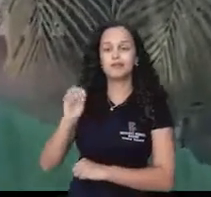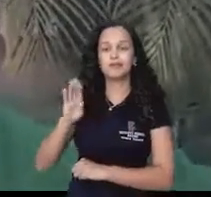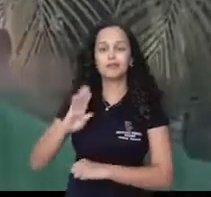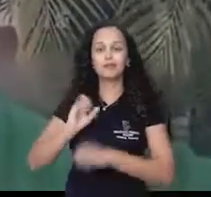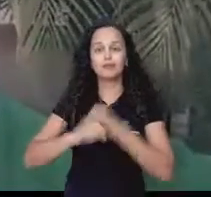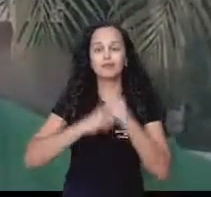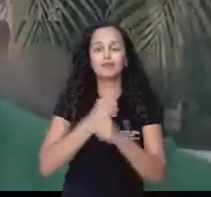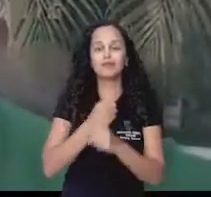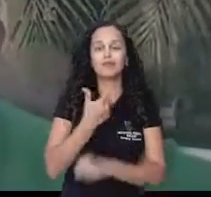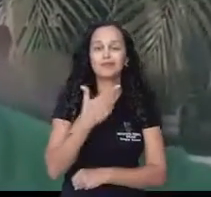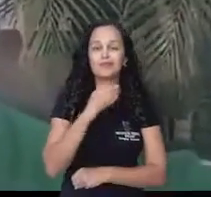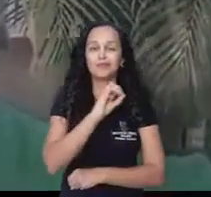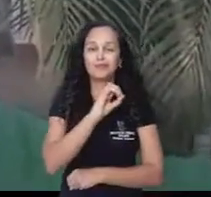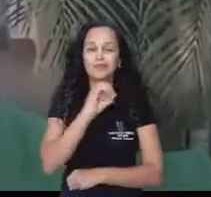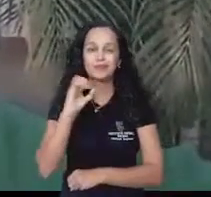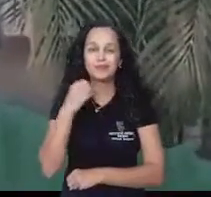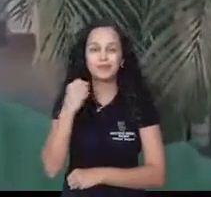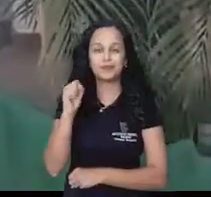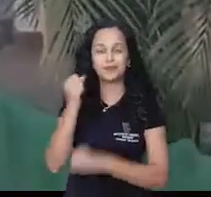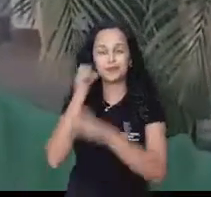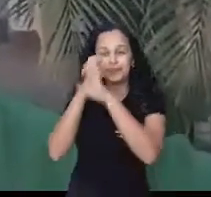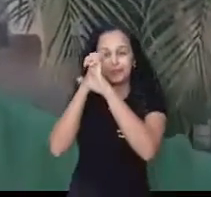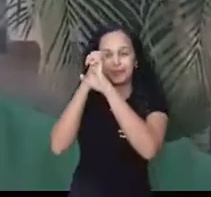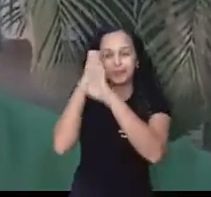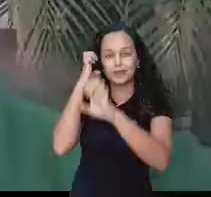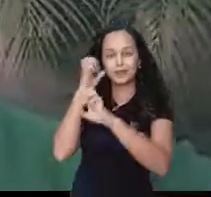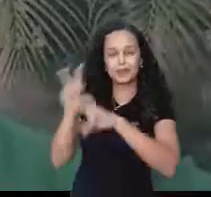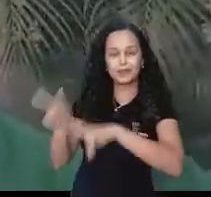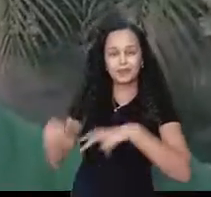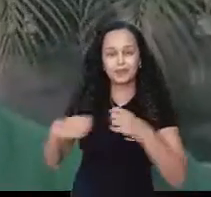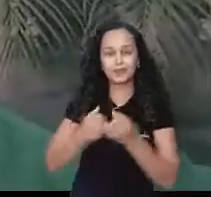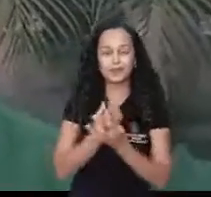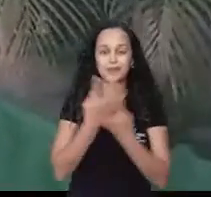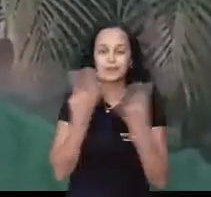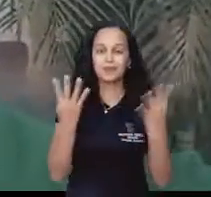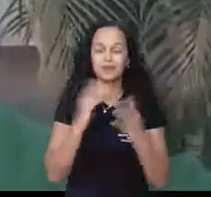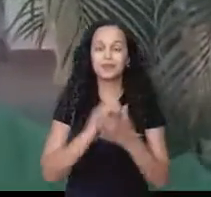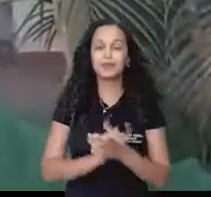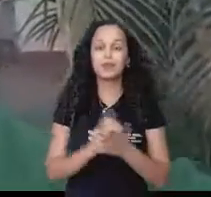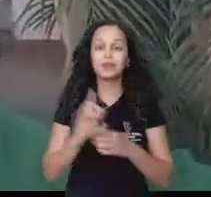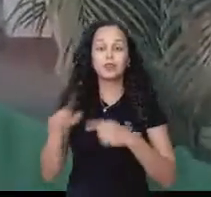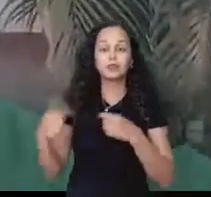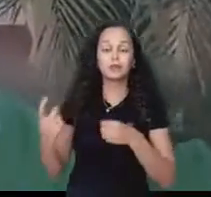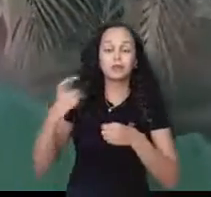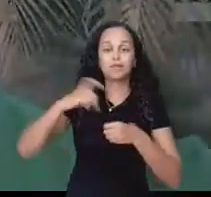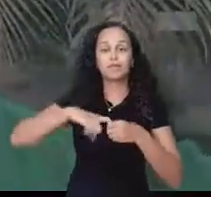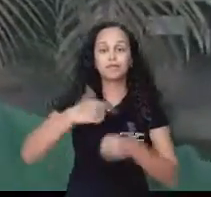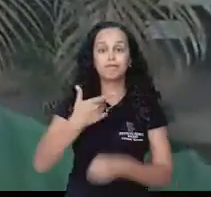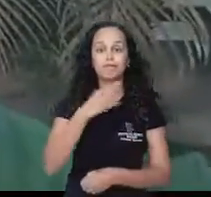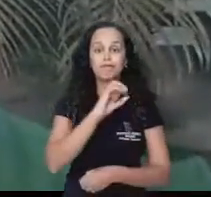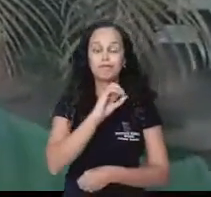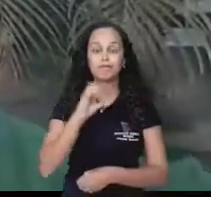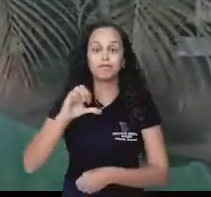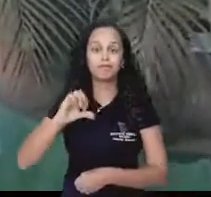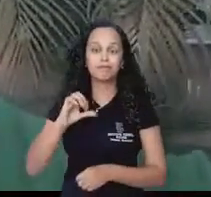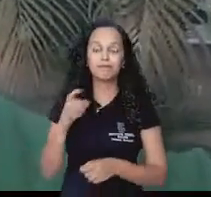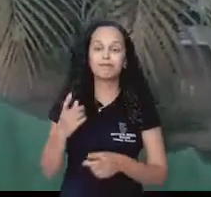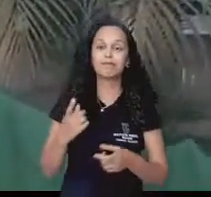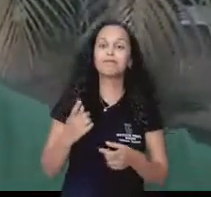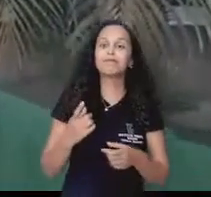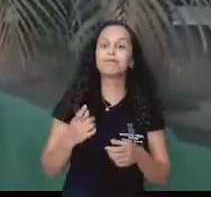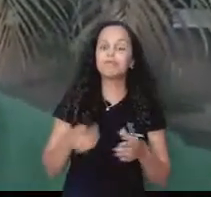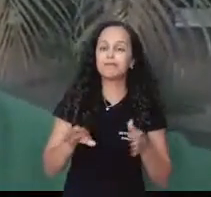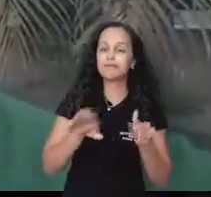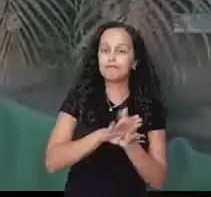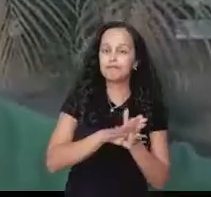pela Universidade Estadual Sudeste da Bahia no ano 2008. Já em 2009, eu retornei ao Instituto Federal Baiano como